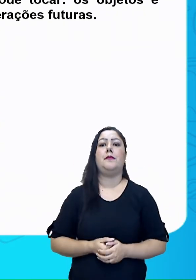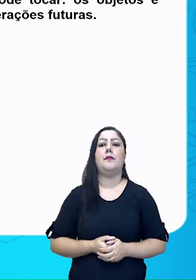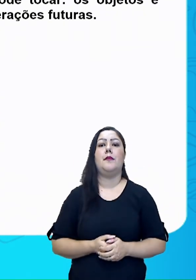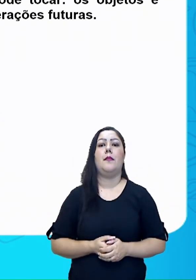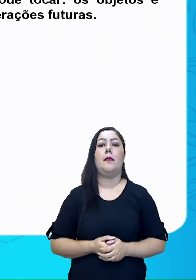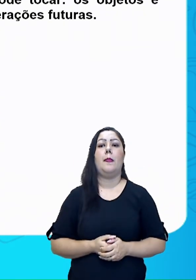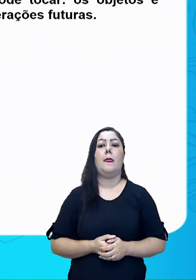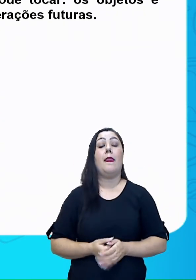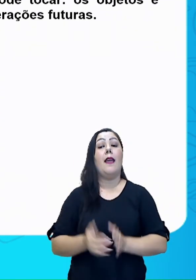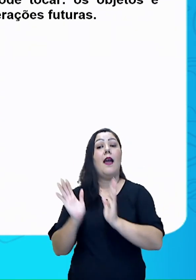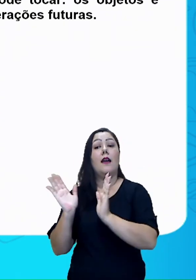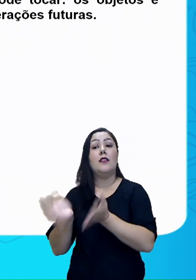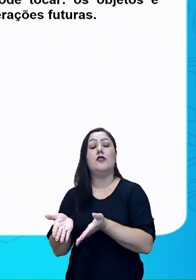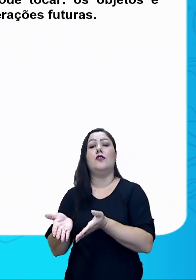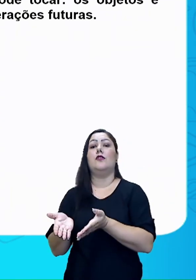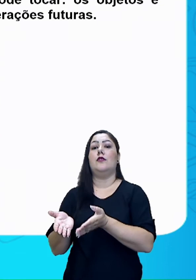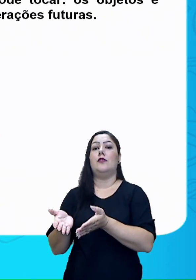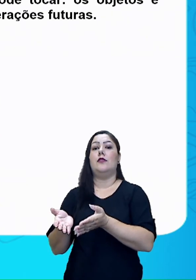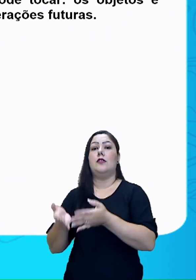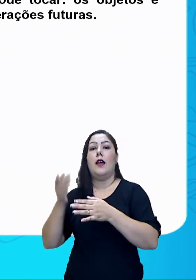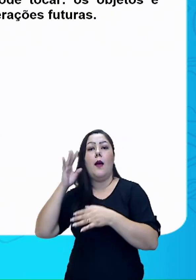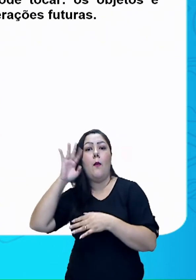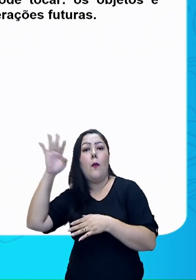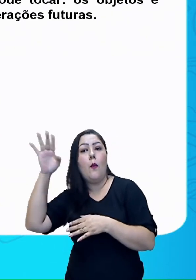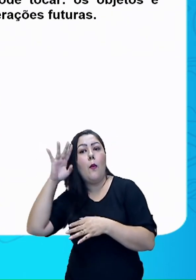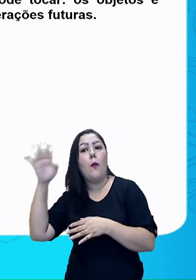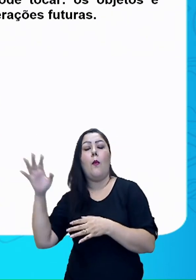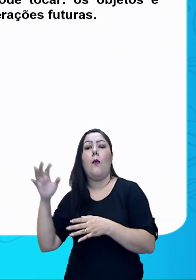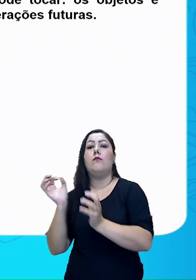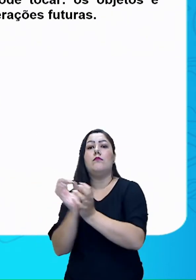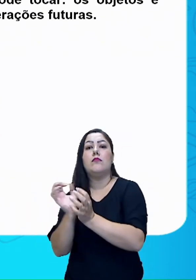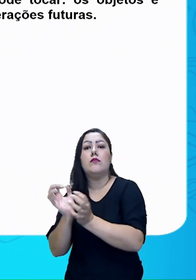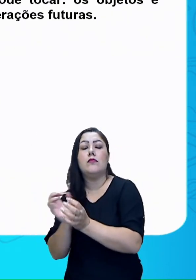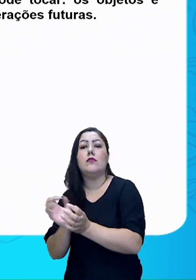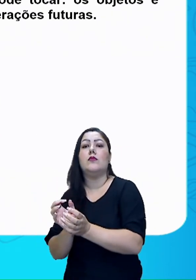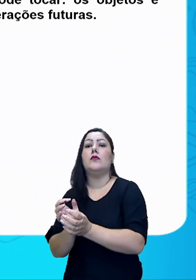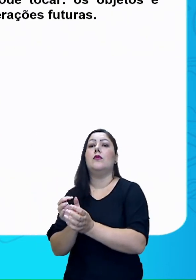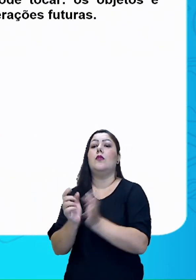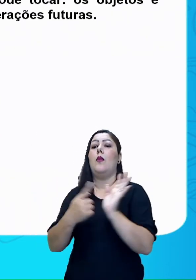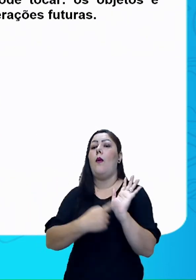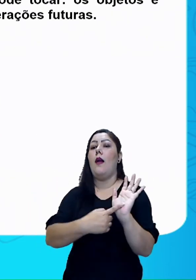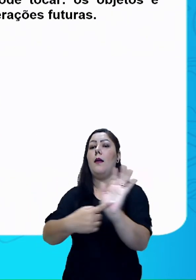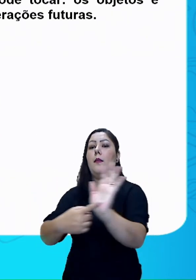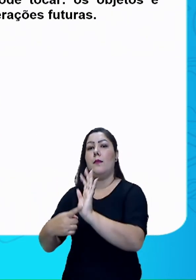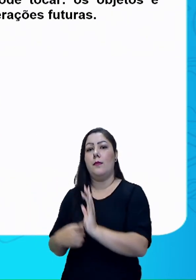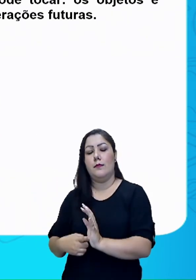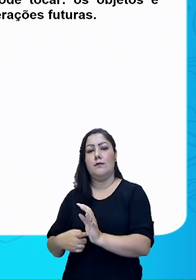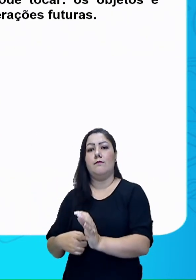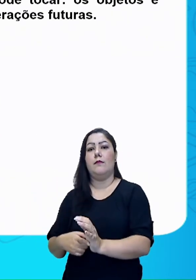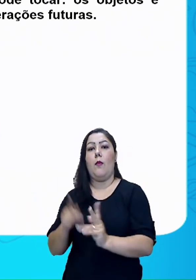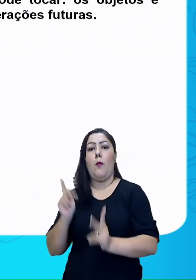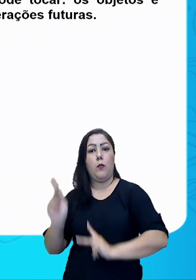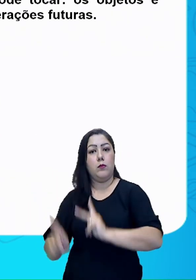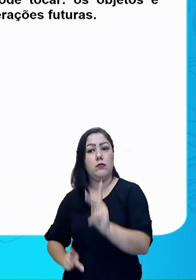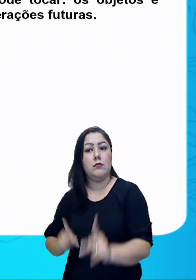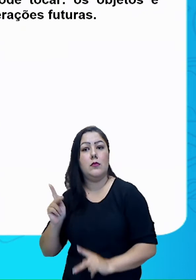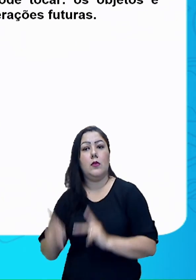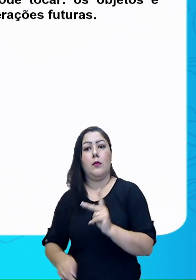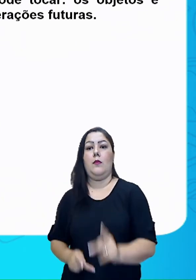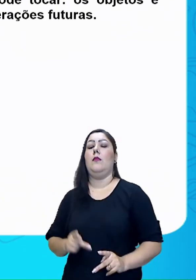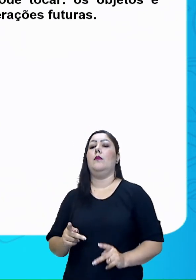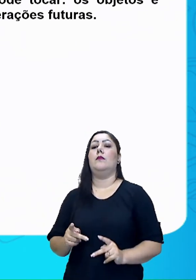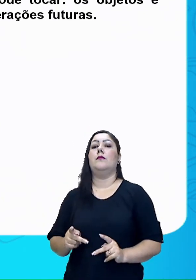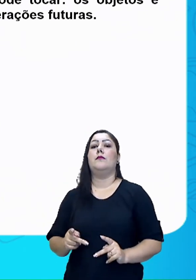os patrimônios imateriais é o conjunto de manifestações culturais de um povo que são recriados